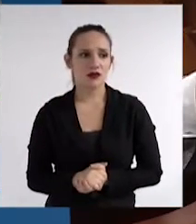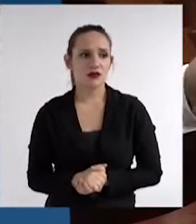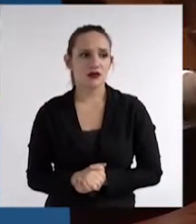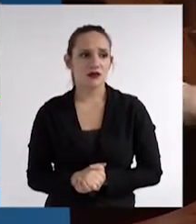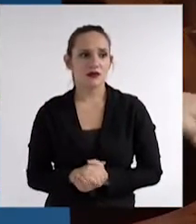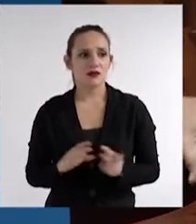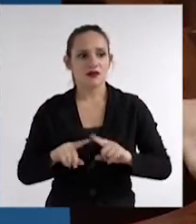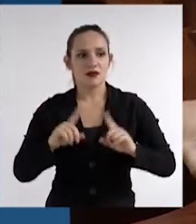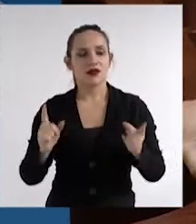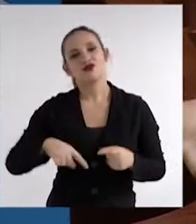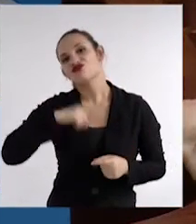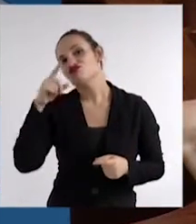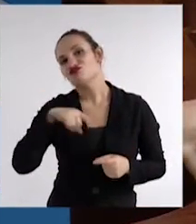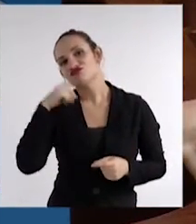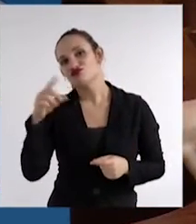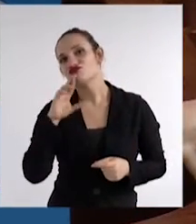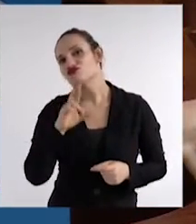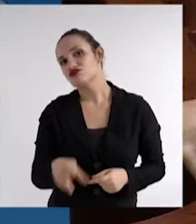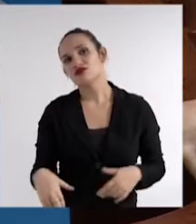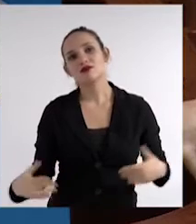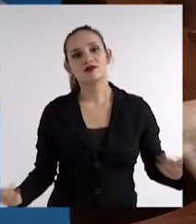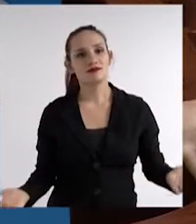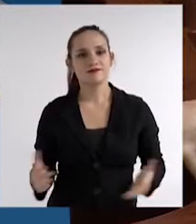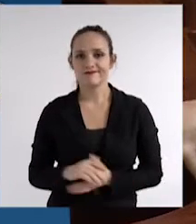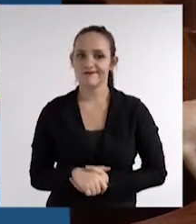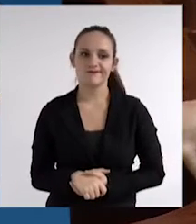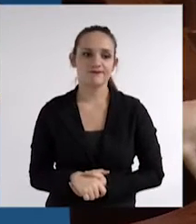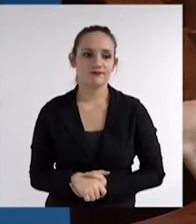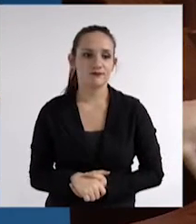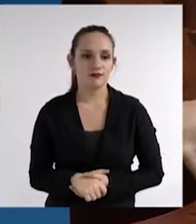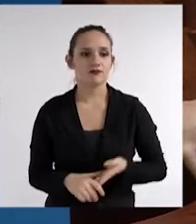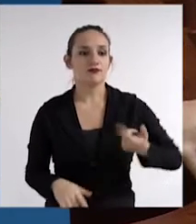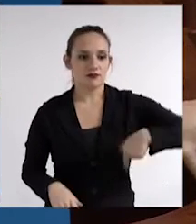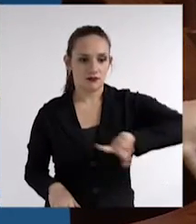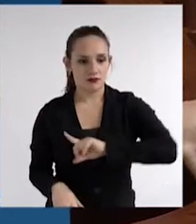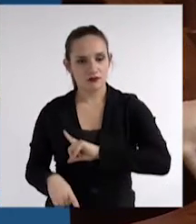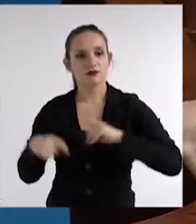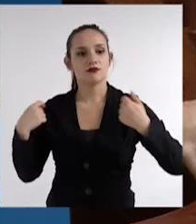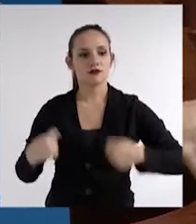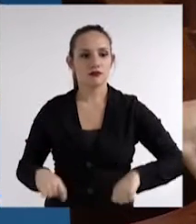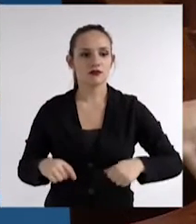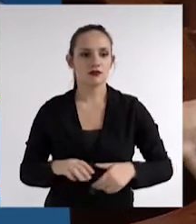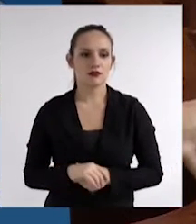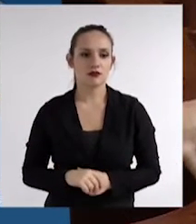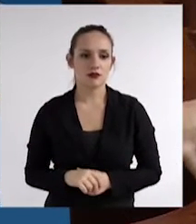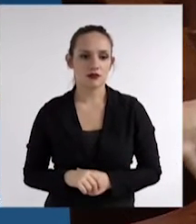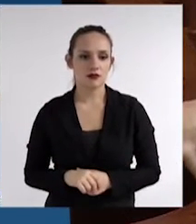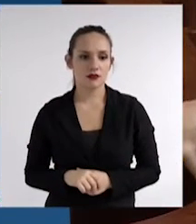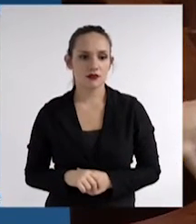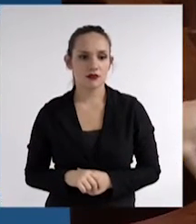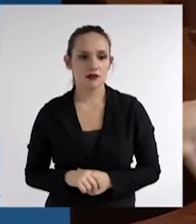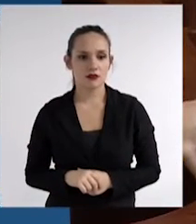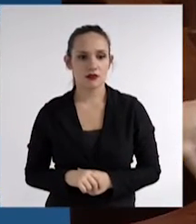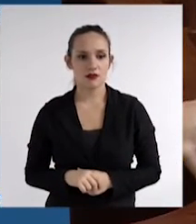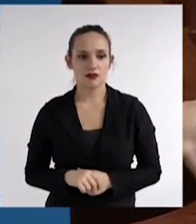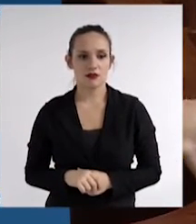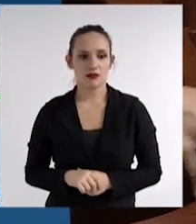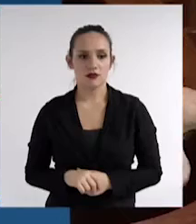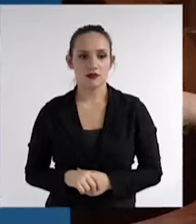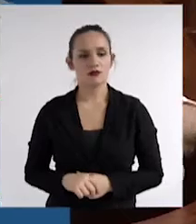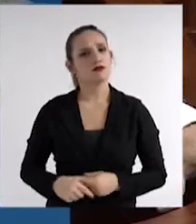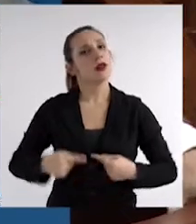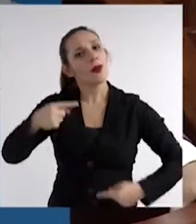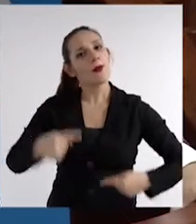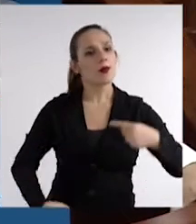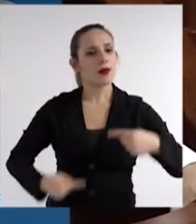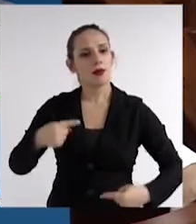e não obtiveram respostas. Nós precisamos fazer essa